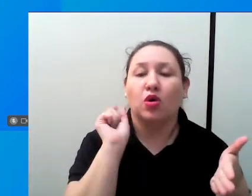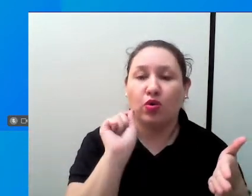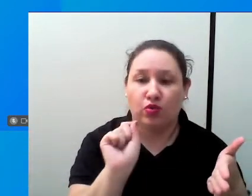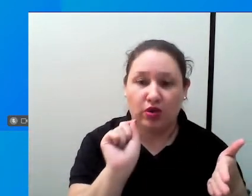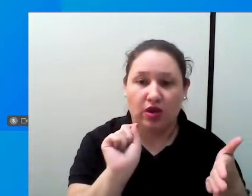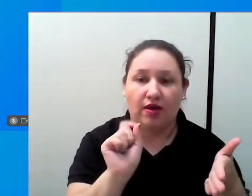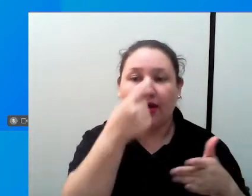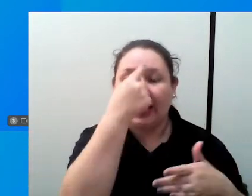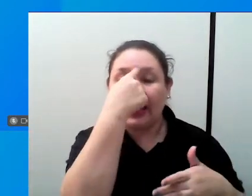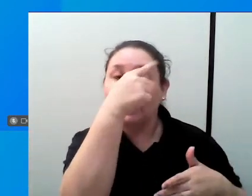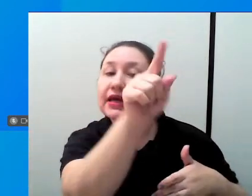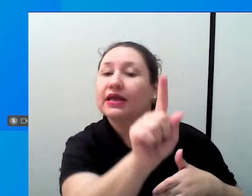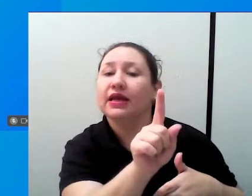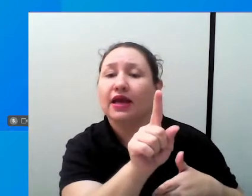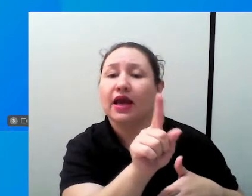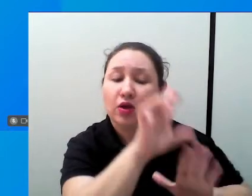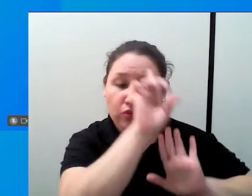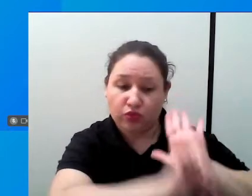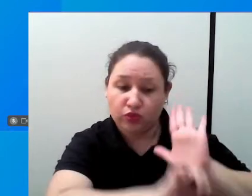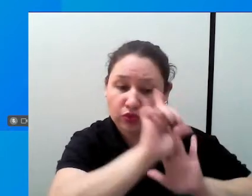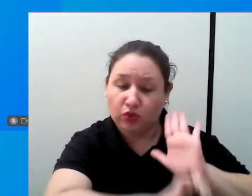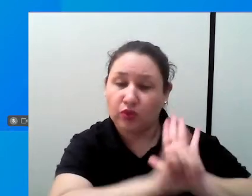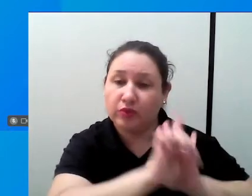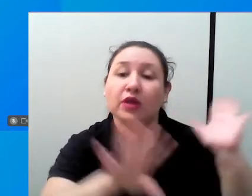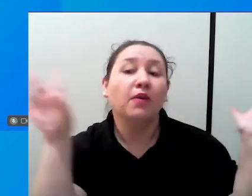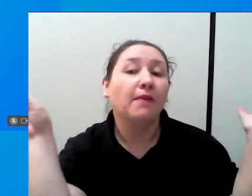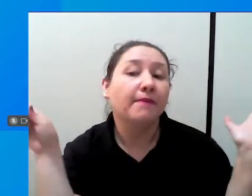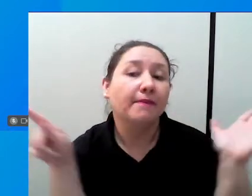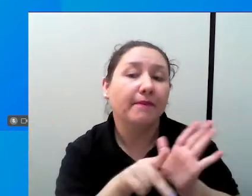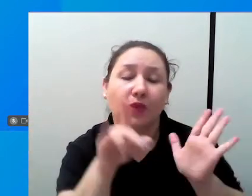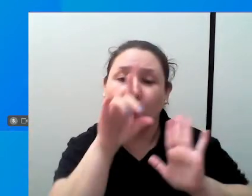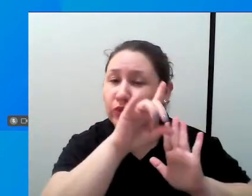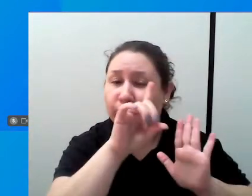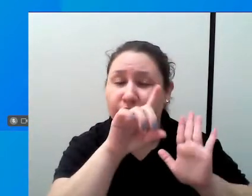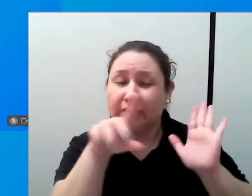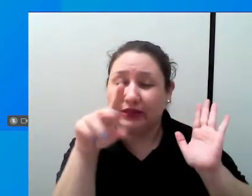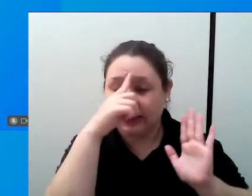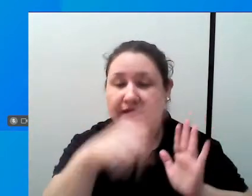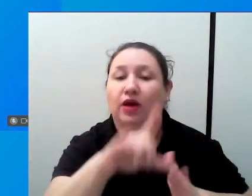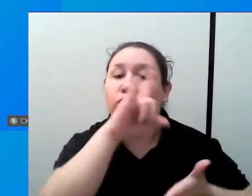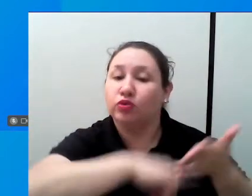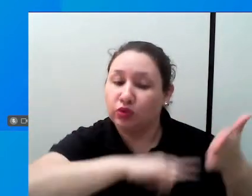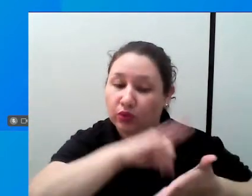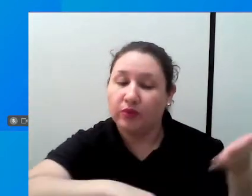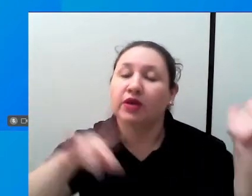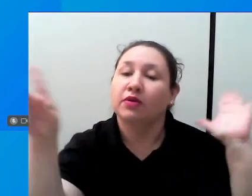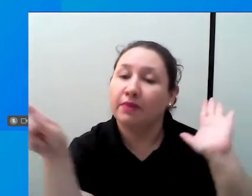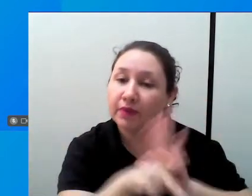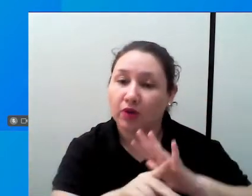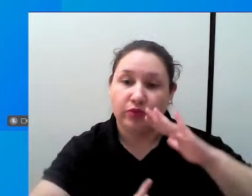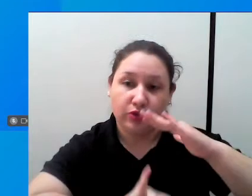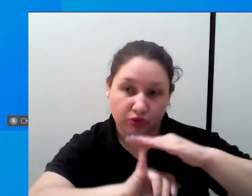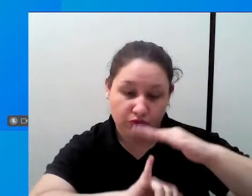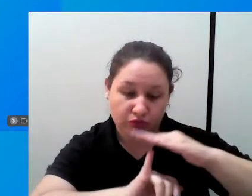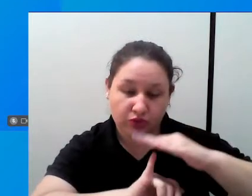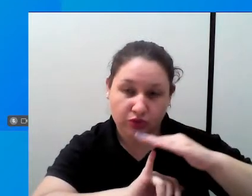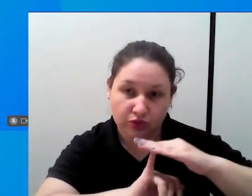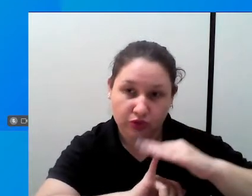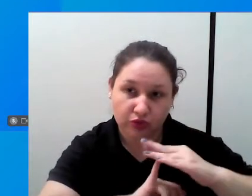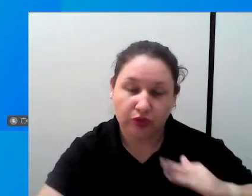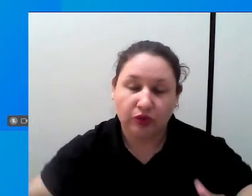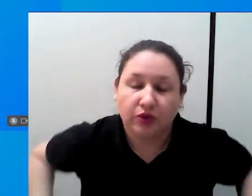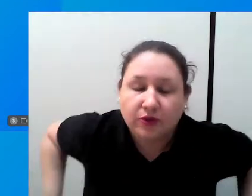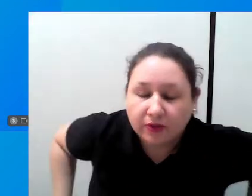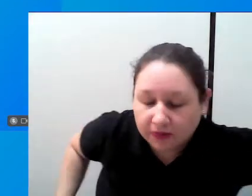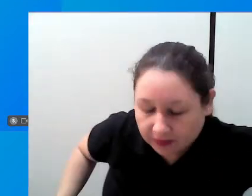normativo da extensão, da curricularização da extensão. Tivemos esse processo partindo por uma submissão de consulta pública